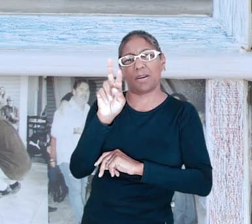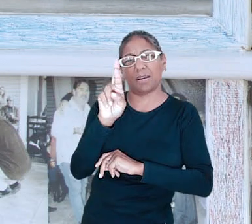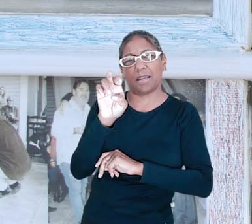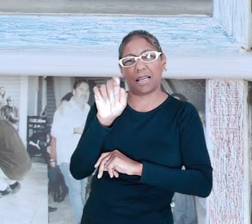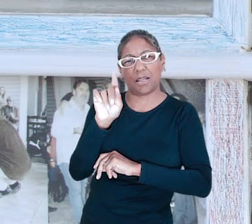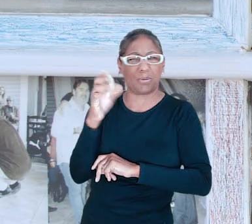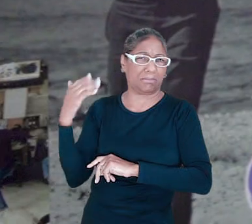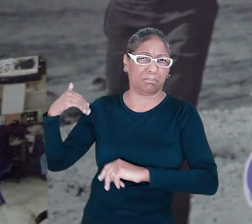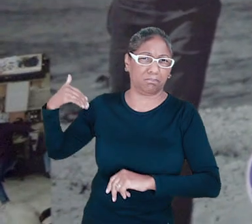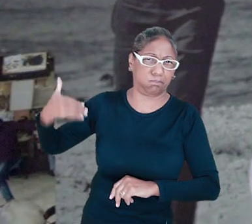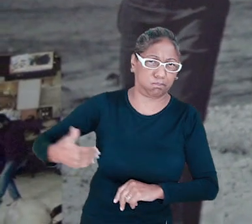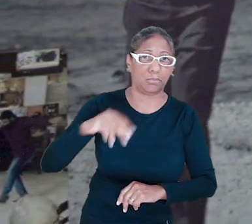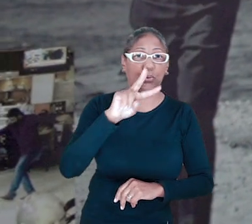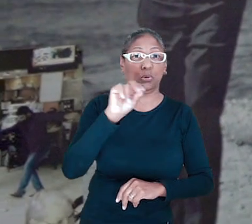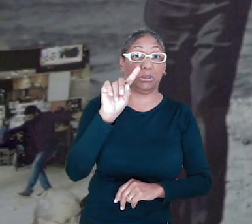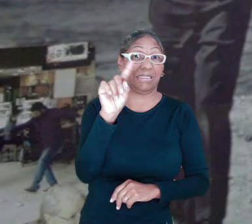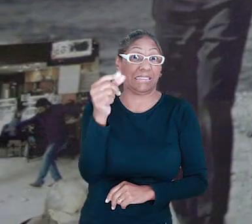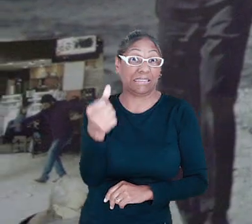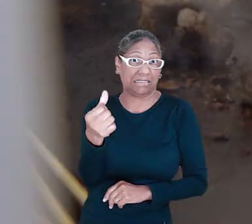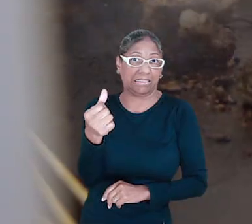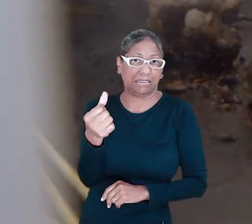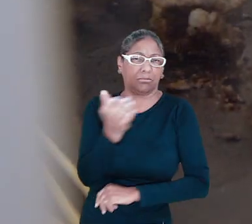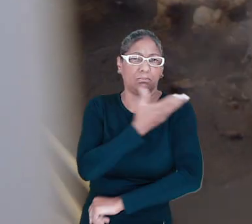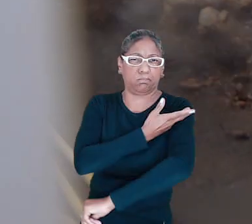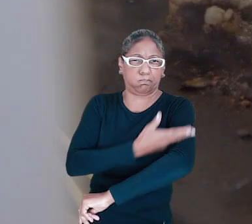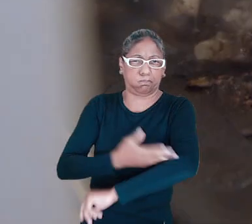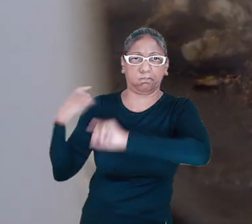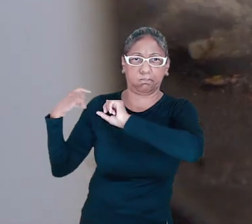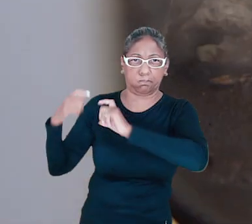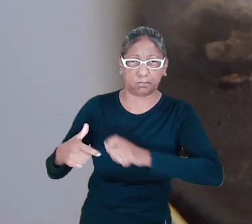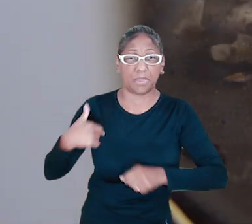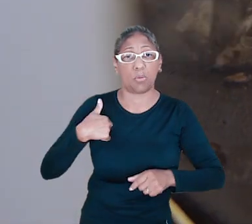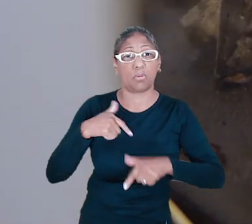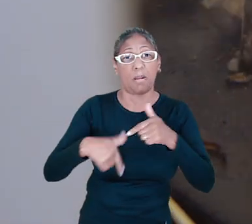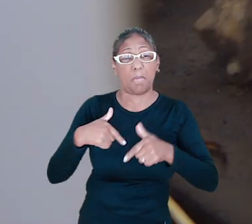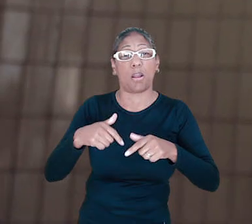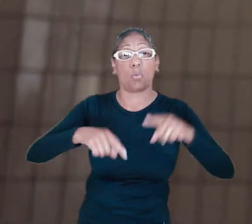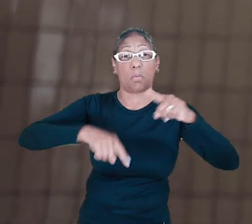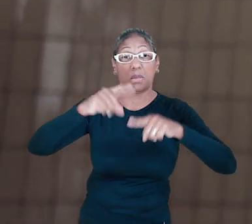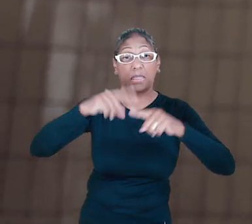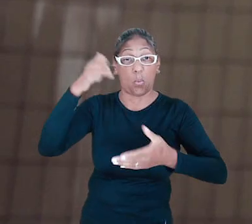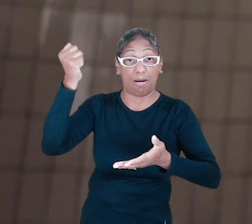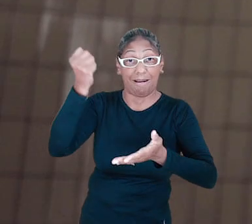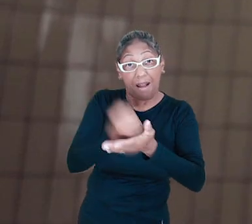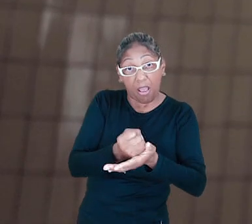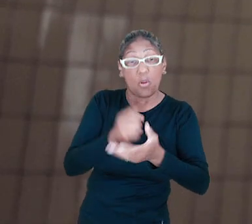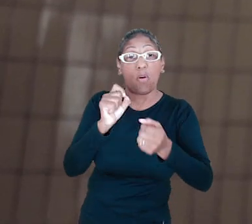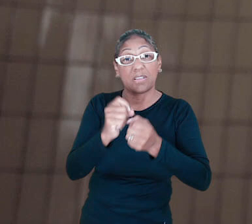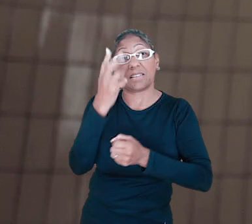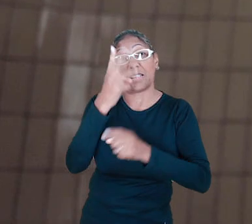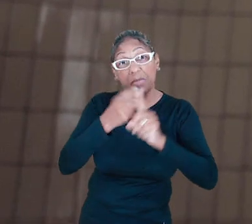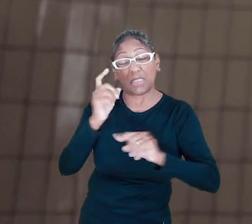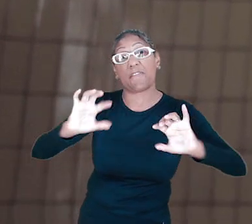aqui desde 2016. Stelios Moisíades, prato grego. Eu trabalho com material gráfico e fazia as festas a